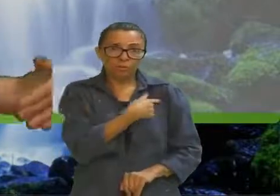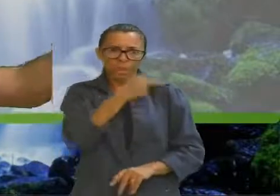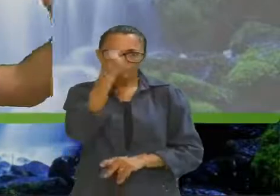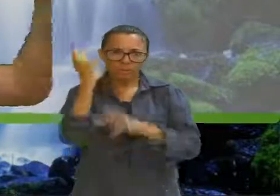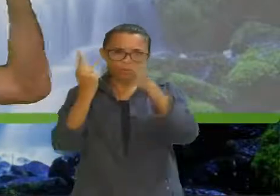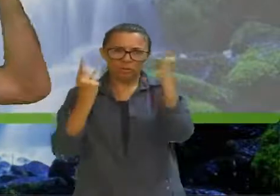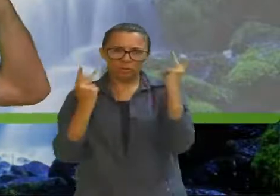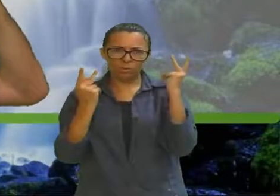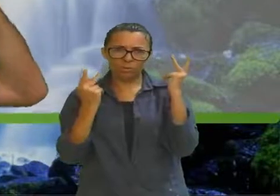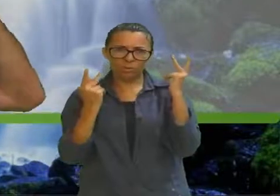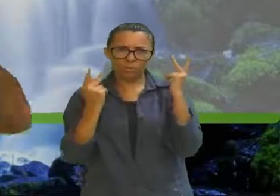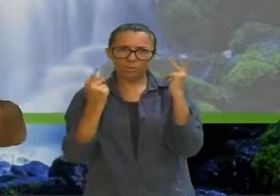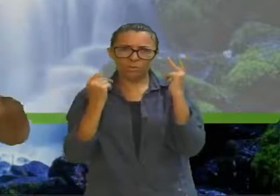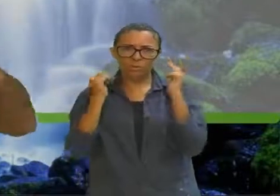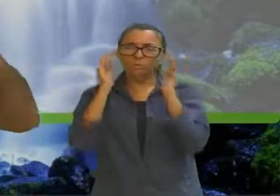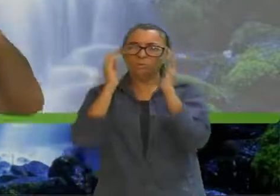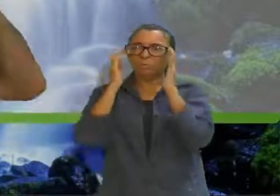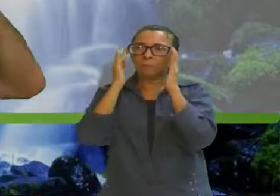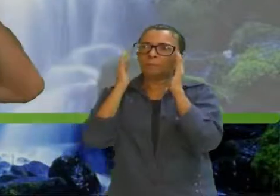ter frutos